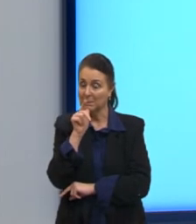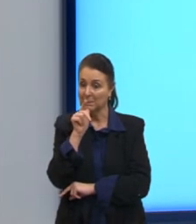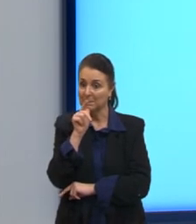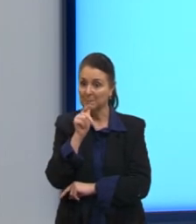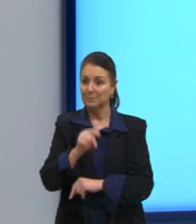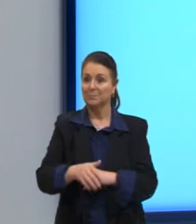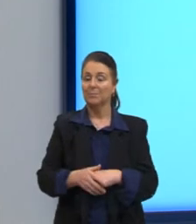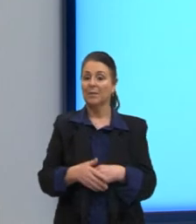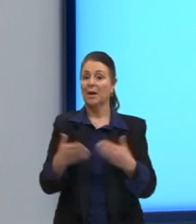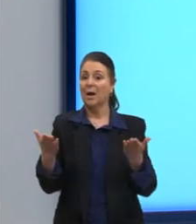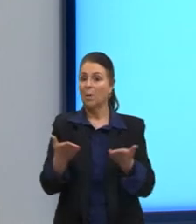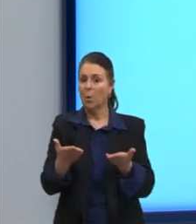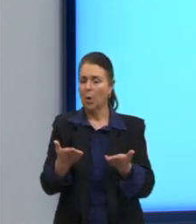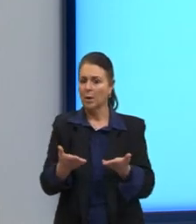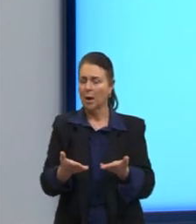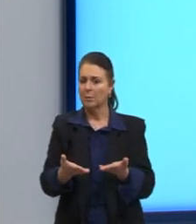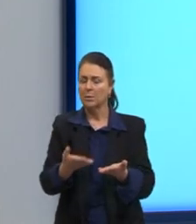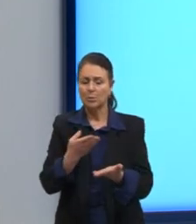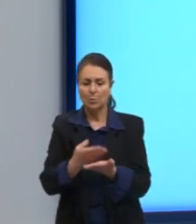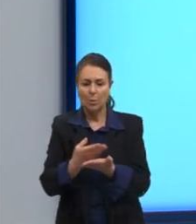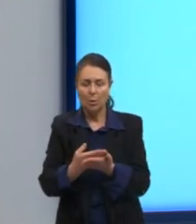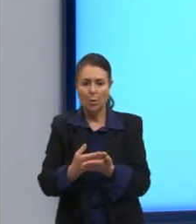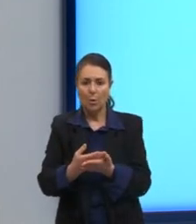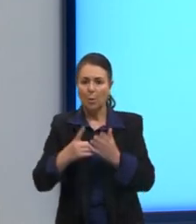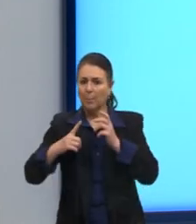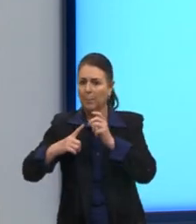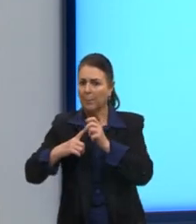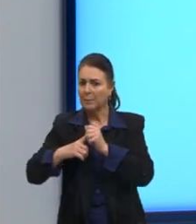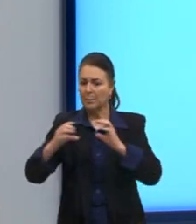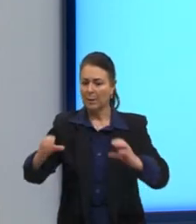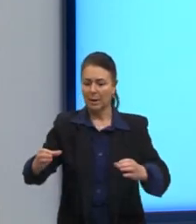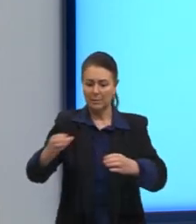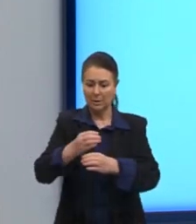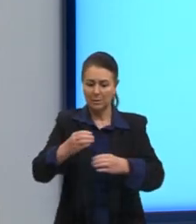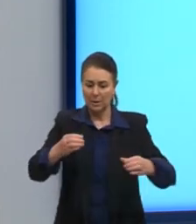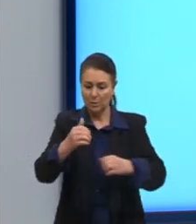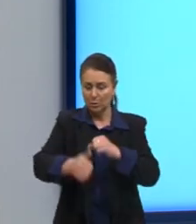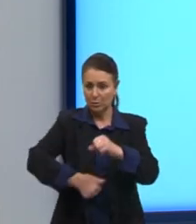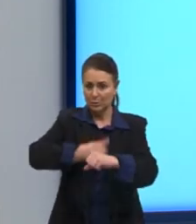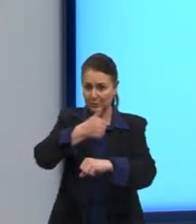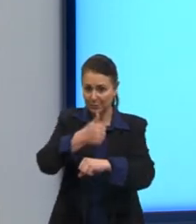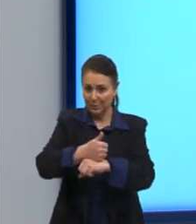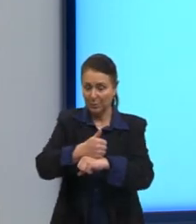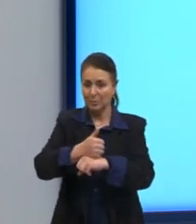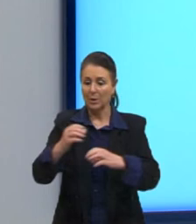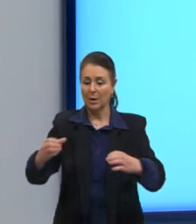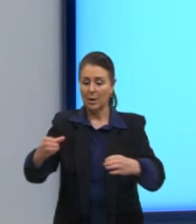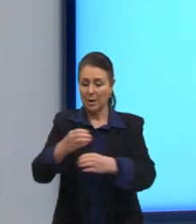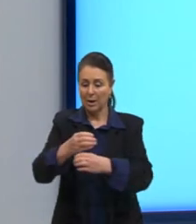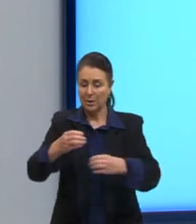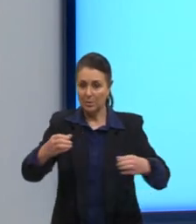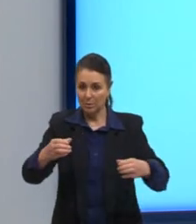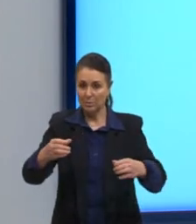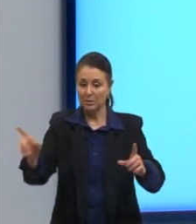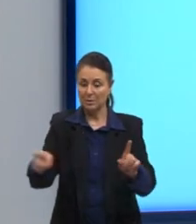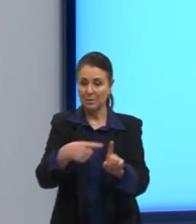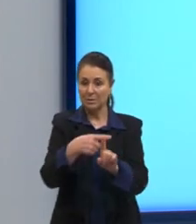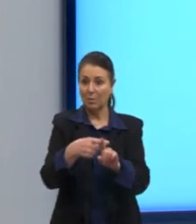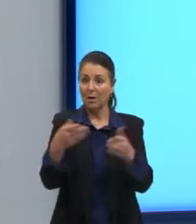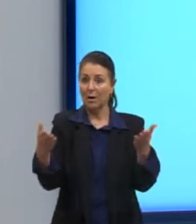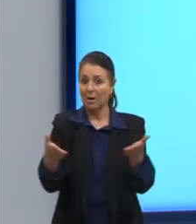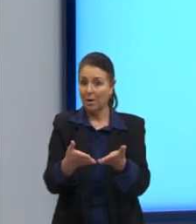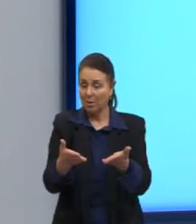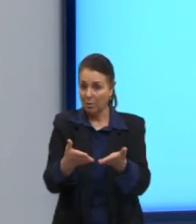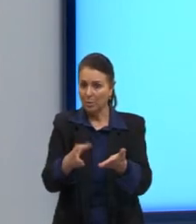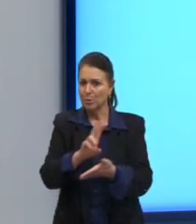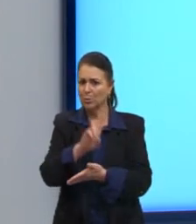bom vimos as principais reações de substituição e as principais reações de adição são